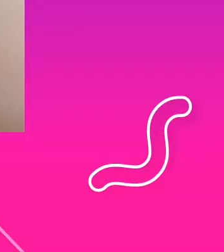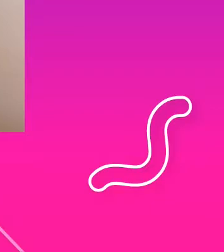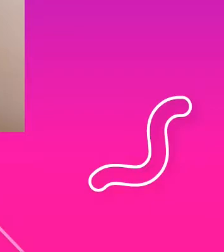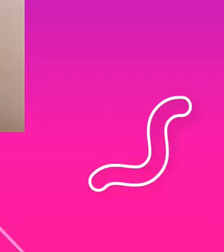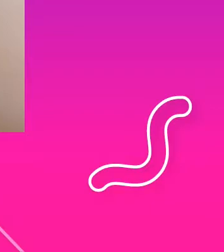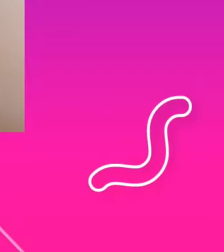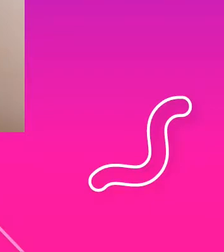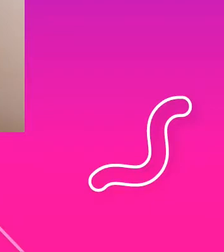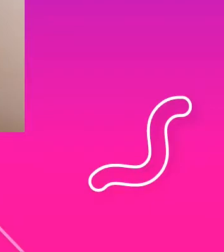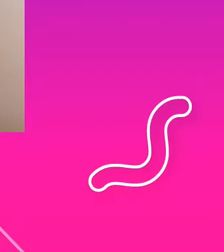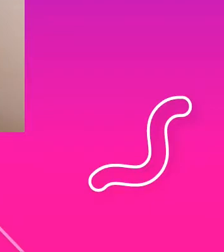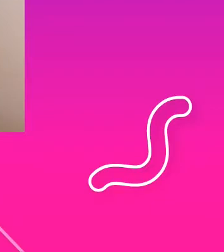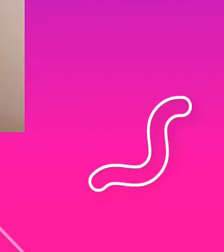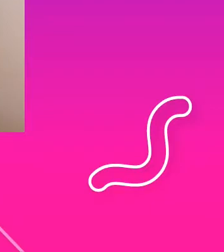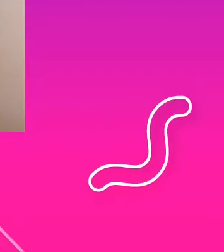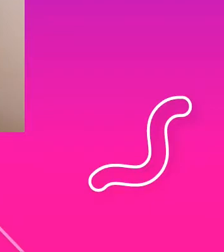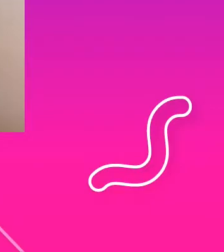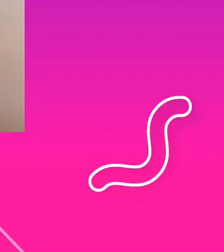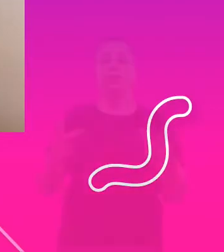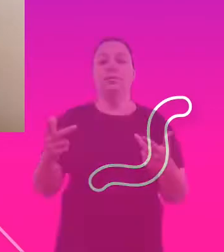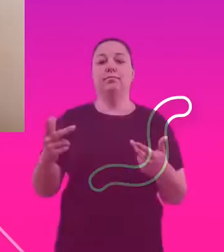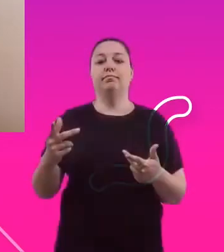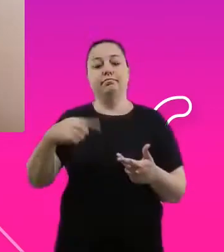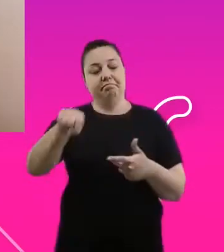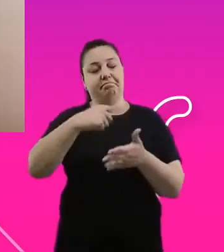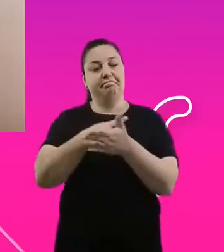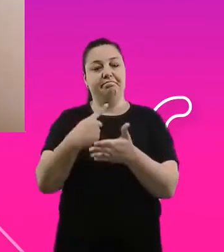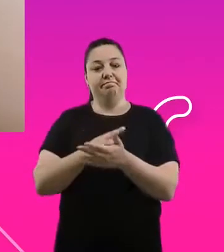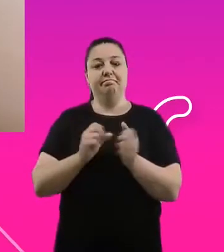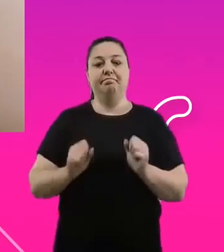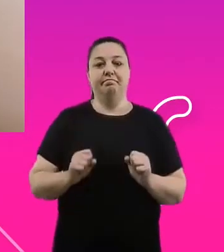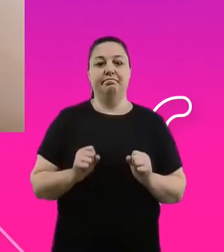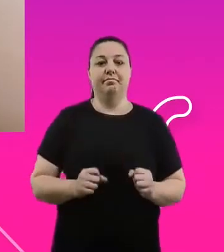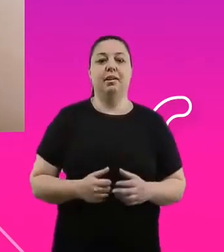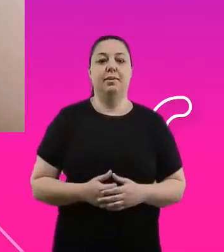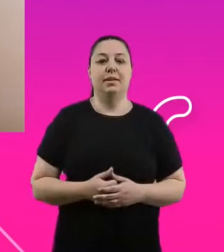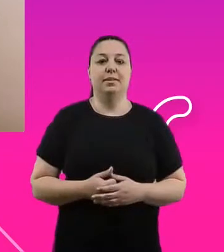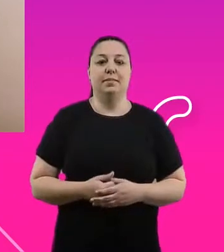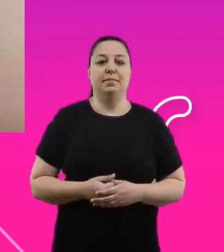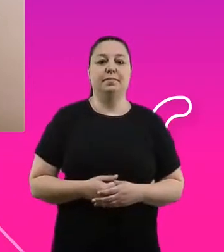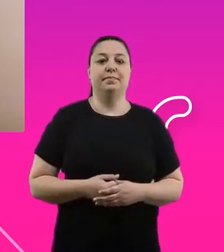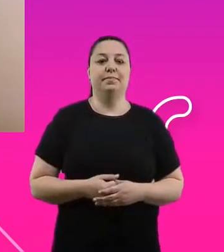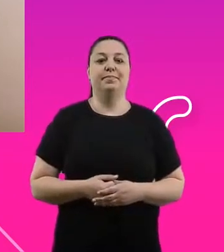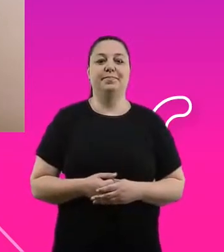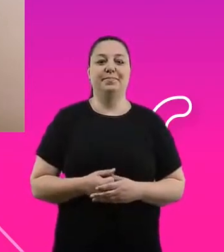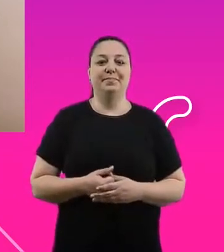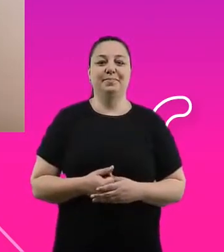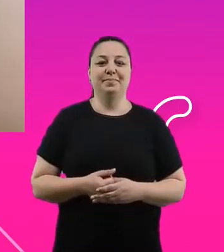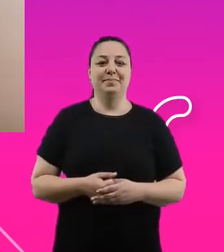fazer as perguntas de vocês. Queria convidar vocês agora para se apresentarem também, pessoal, por favor.